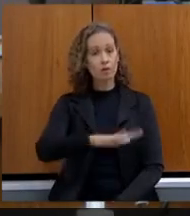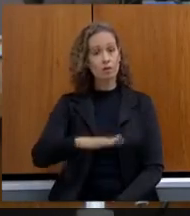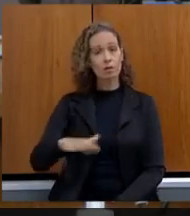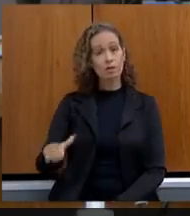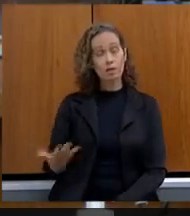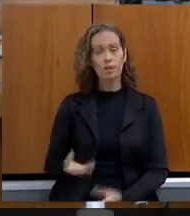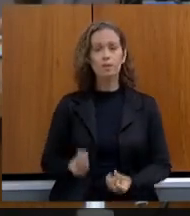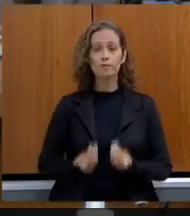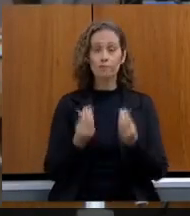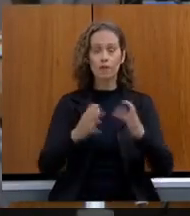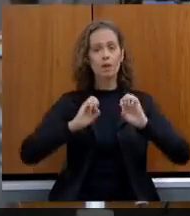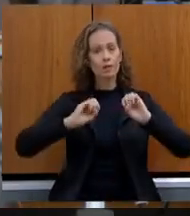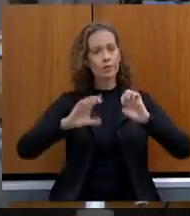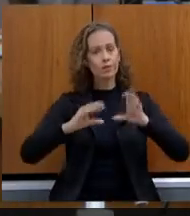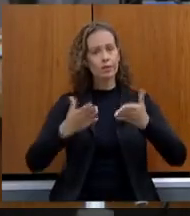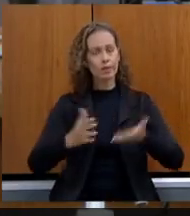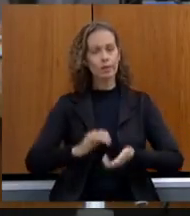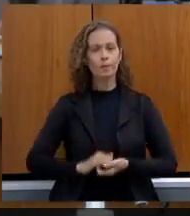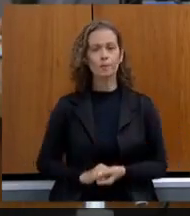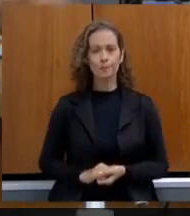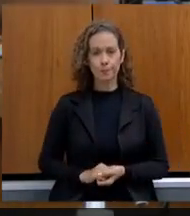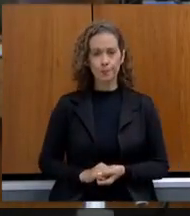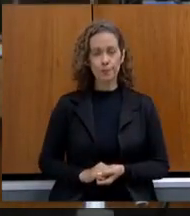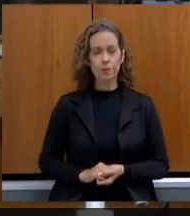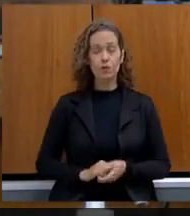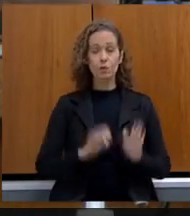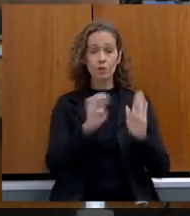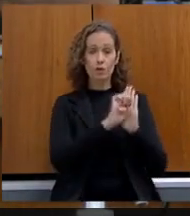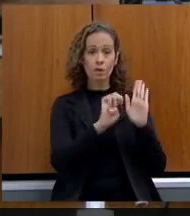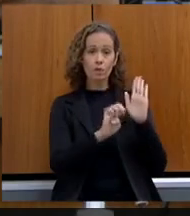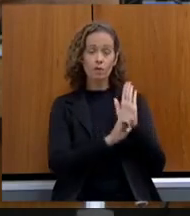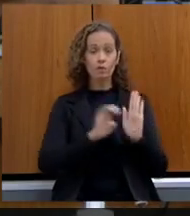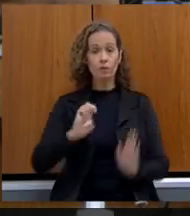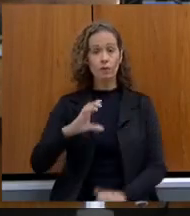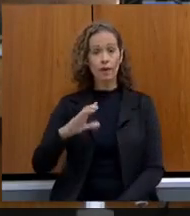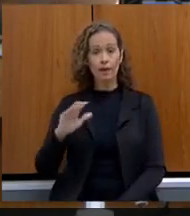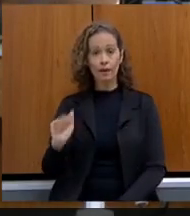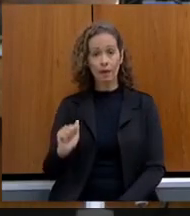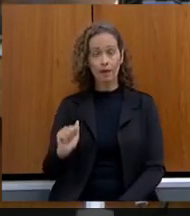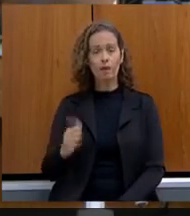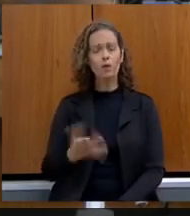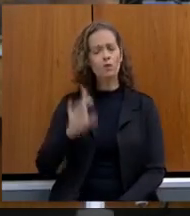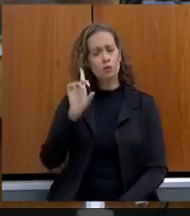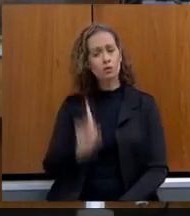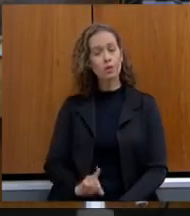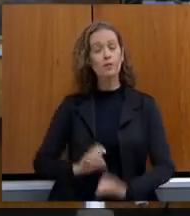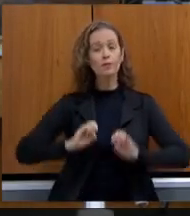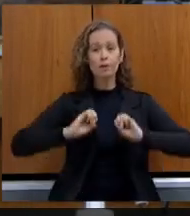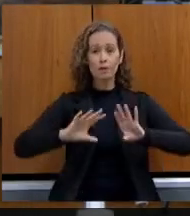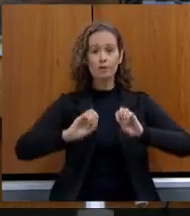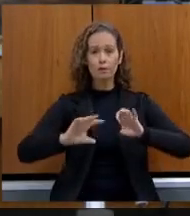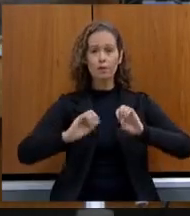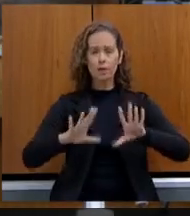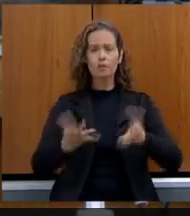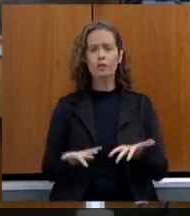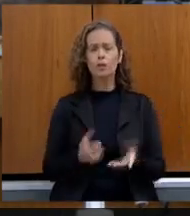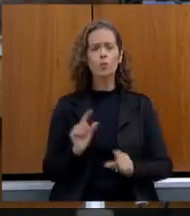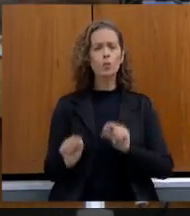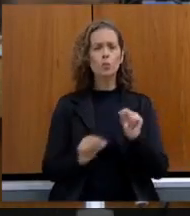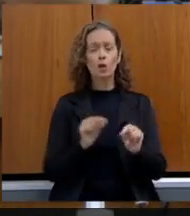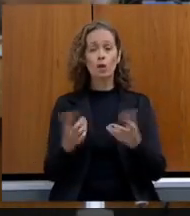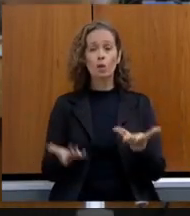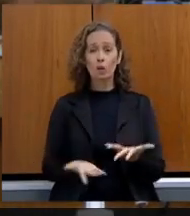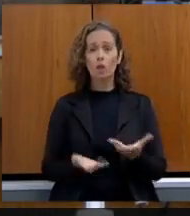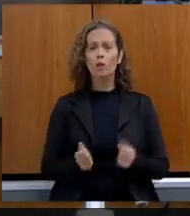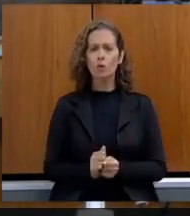à educação no Estatuto da Criança e do Adolescente o direito à educação ele é considerado